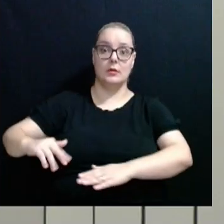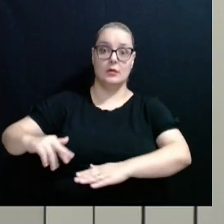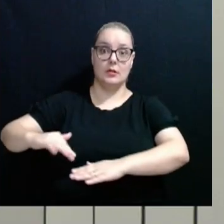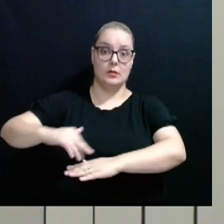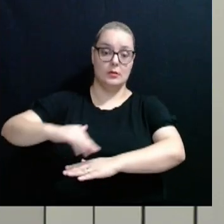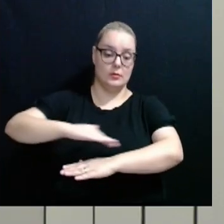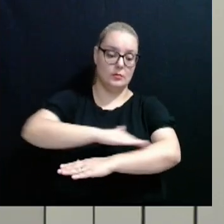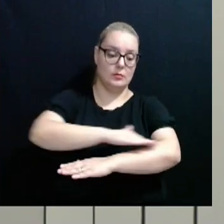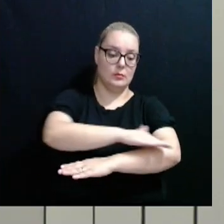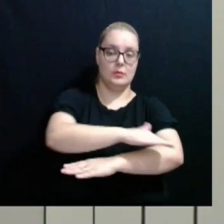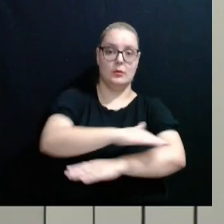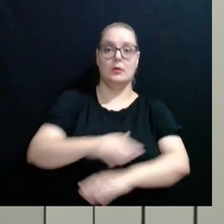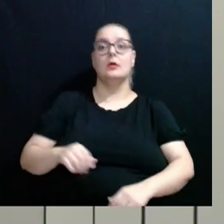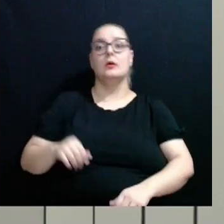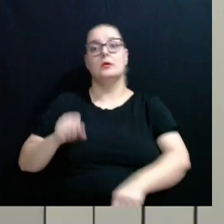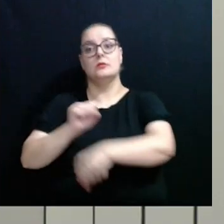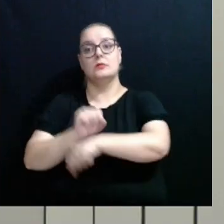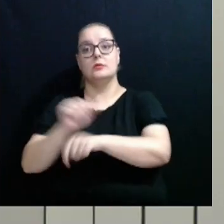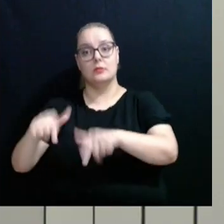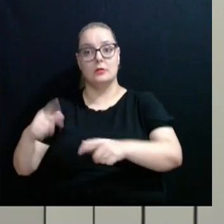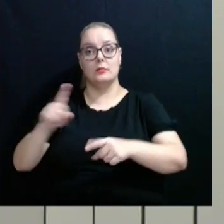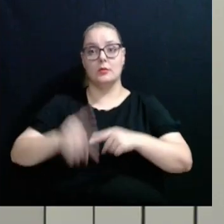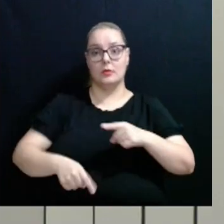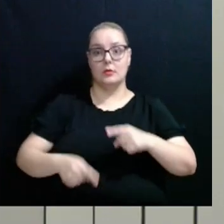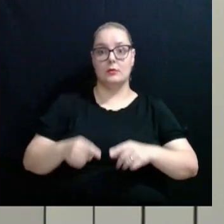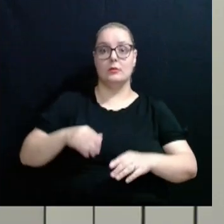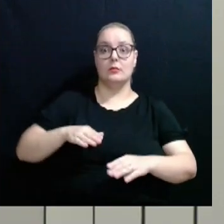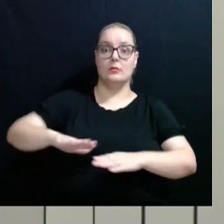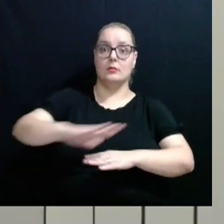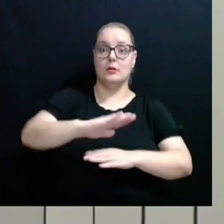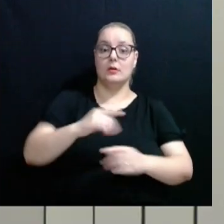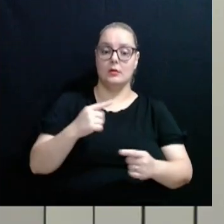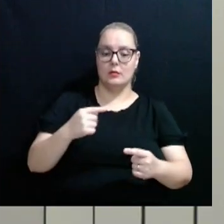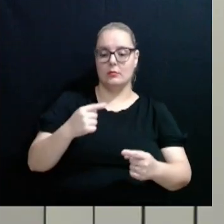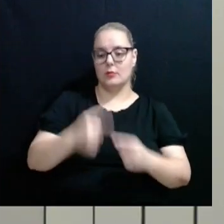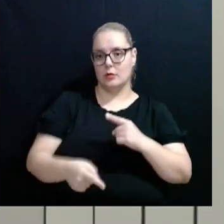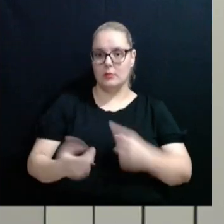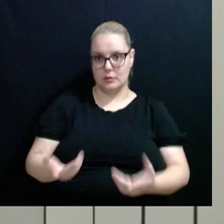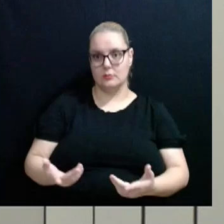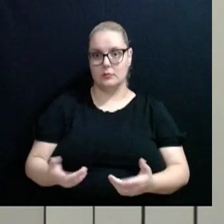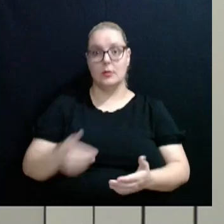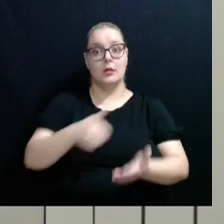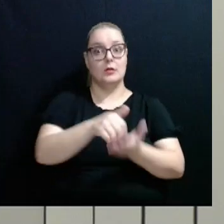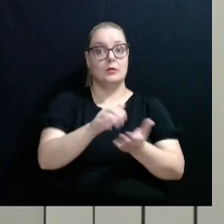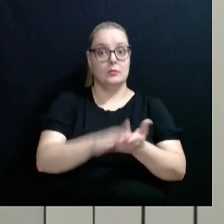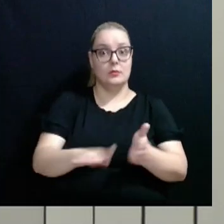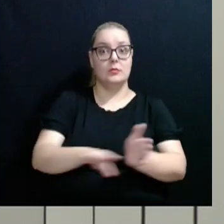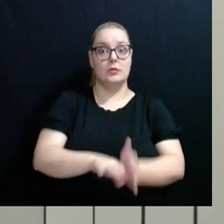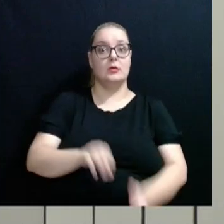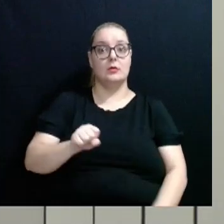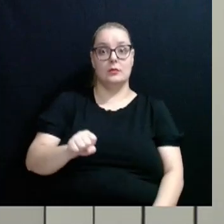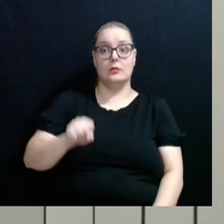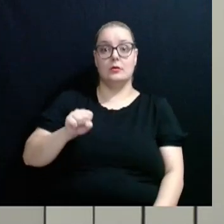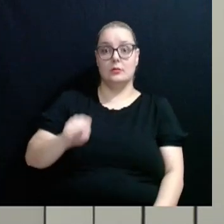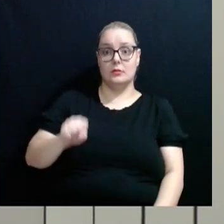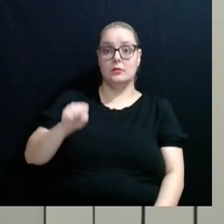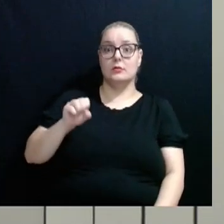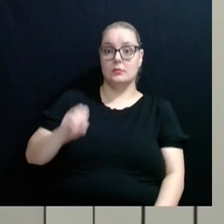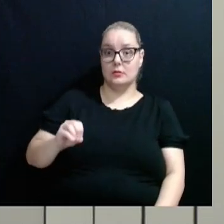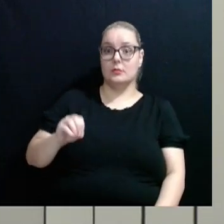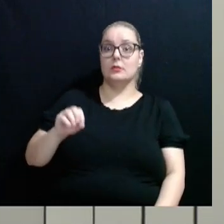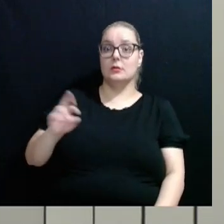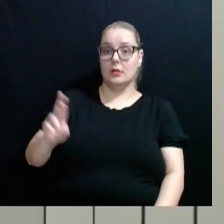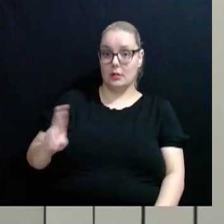local proibido e fazer conversões irregulares. As multas podem chegar a R$ 880. Segundo a INDEC, a ideia